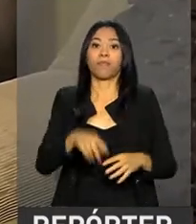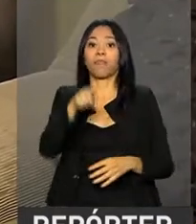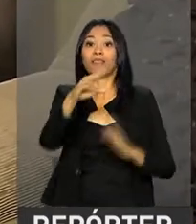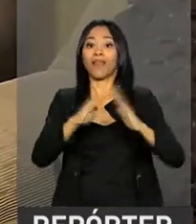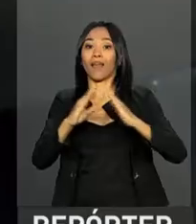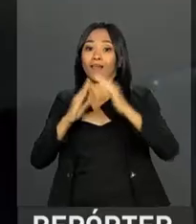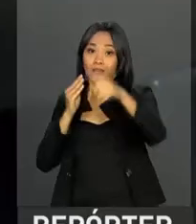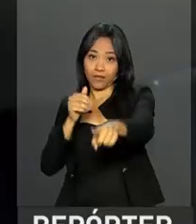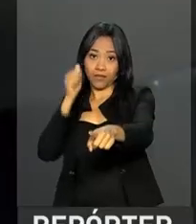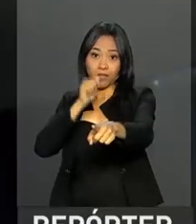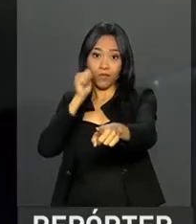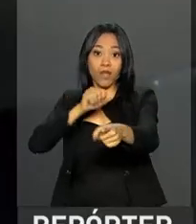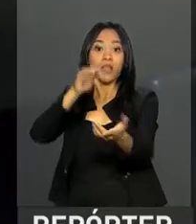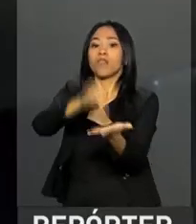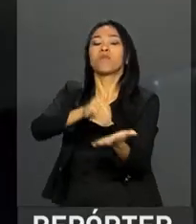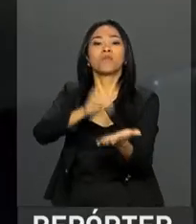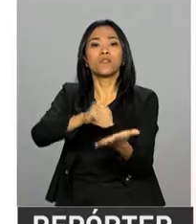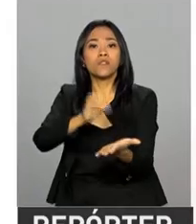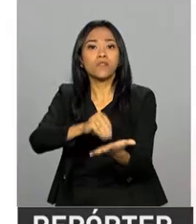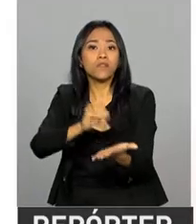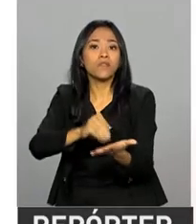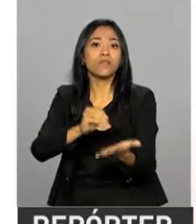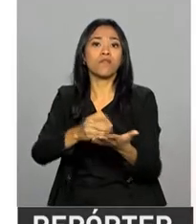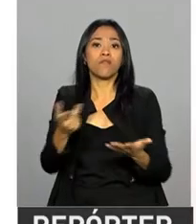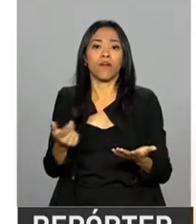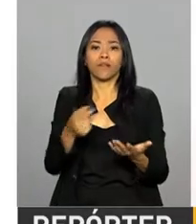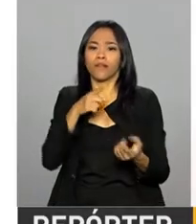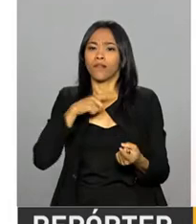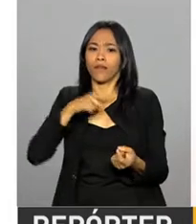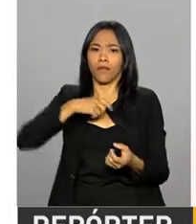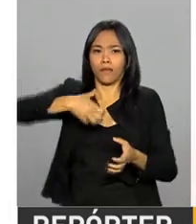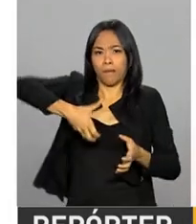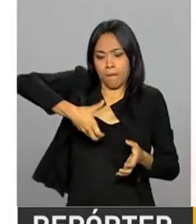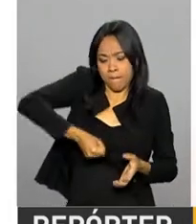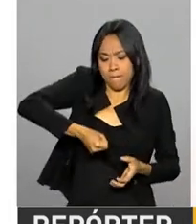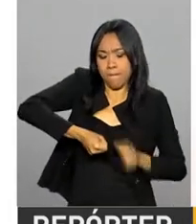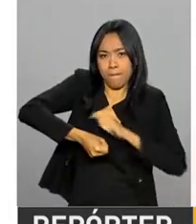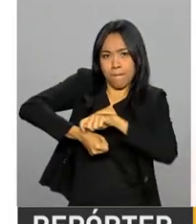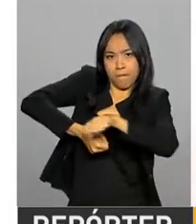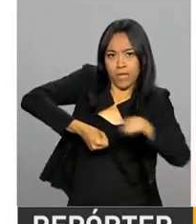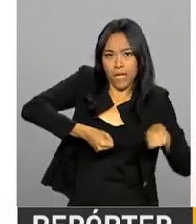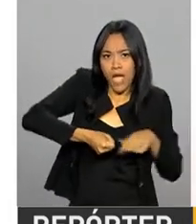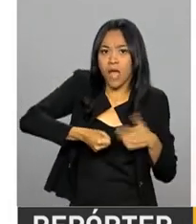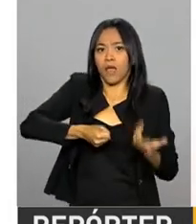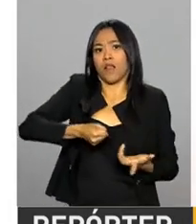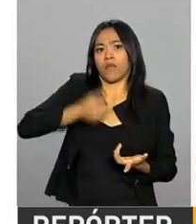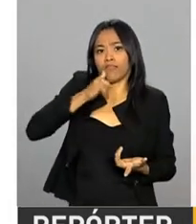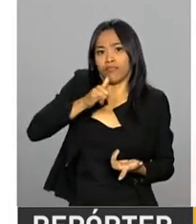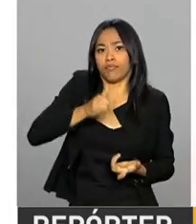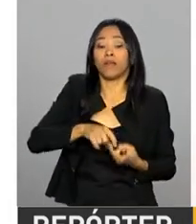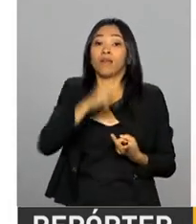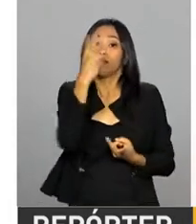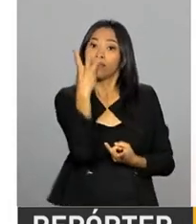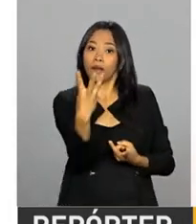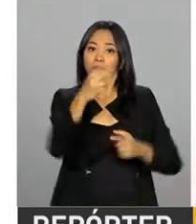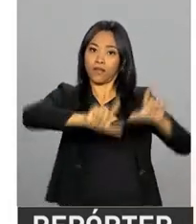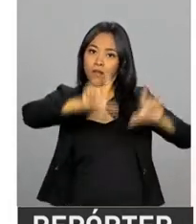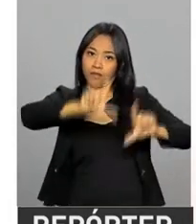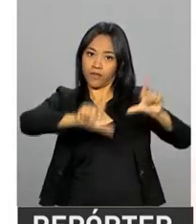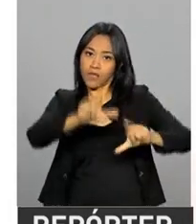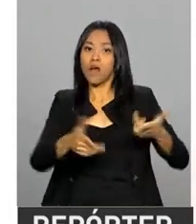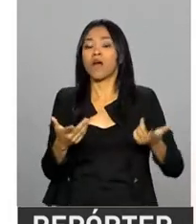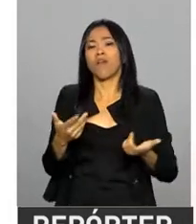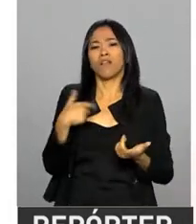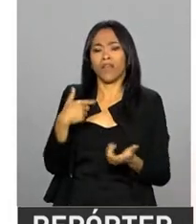não faltam aparelhos eletrônicos tem panela elétrica é três elevadores e as crianças